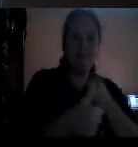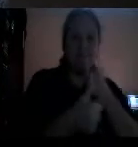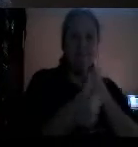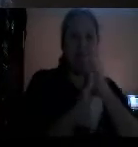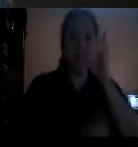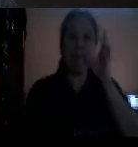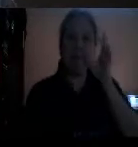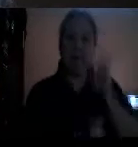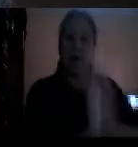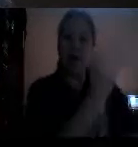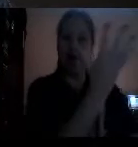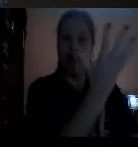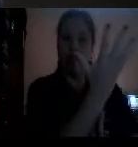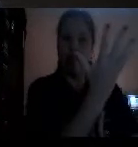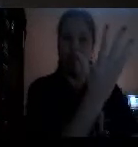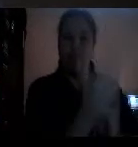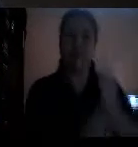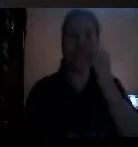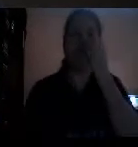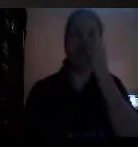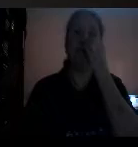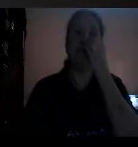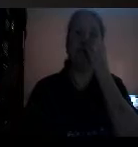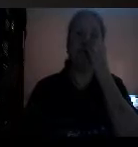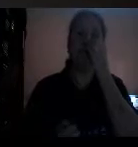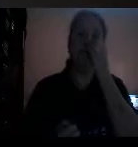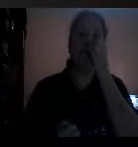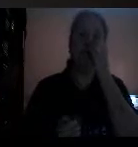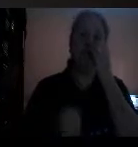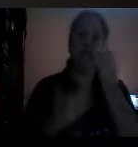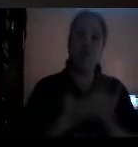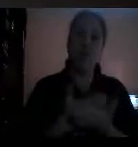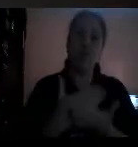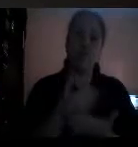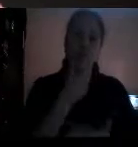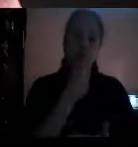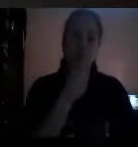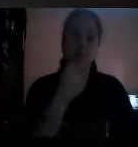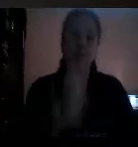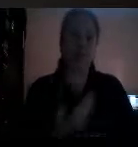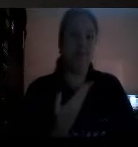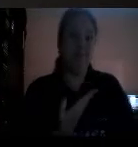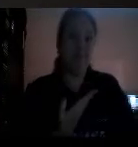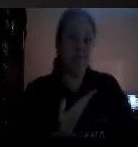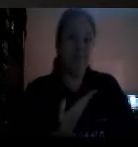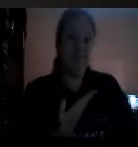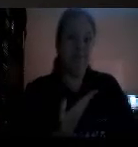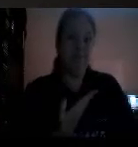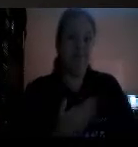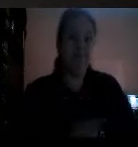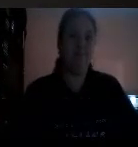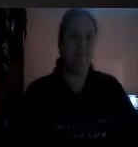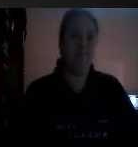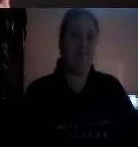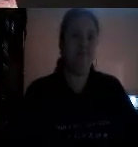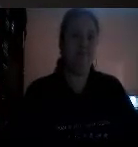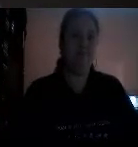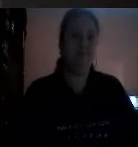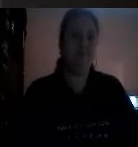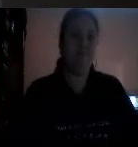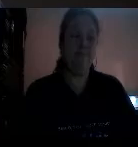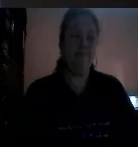chamado Friedrich Hatzel, um dos 3 nomes da chamada Escola Alemã do Pensamento